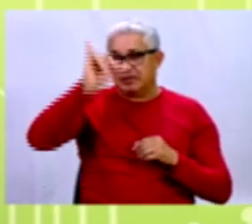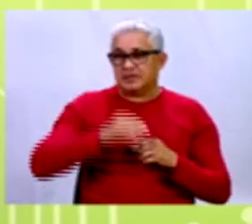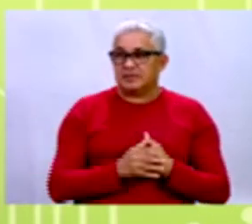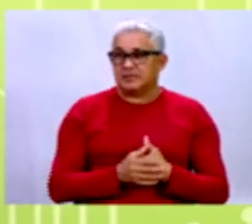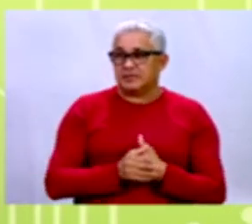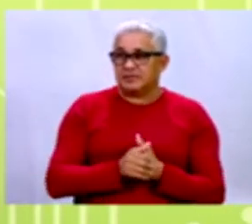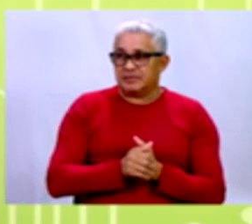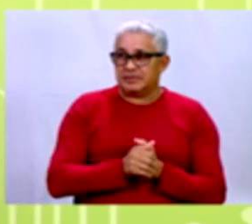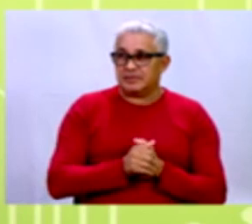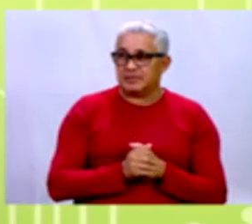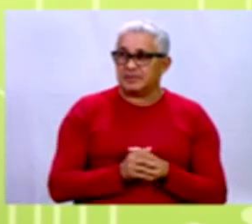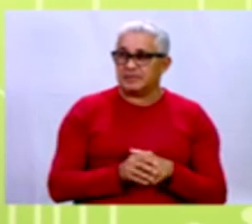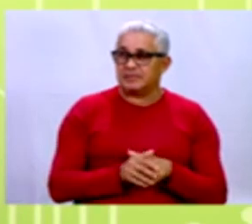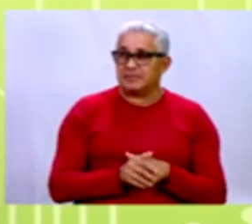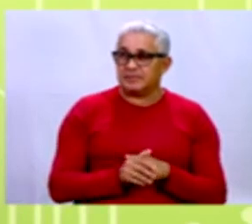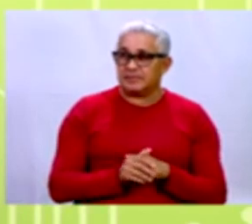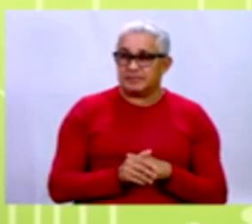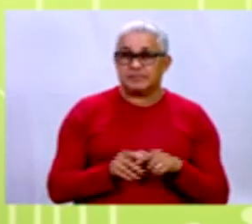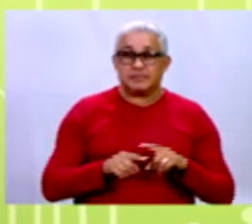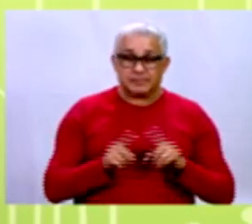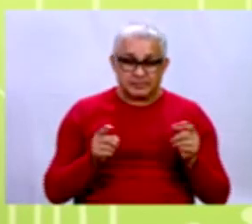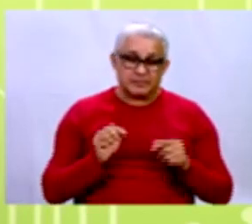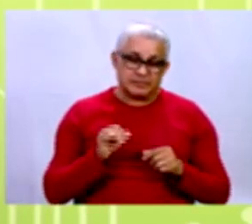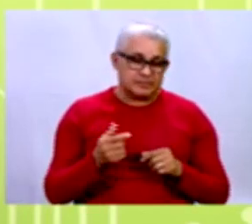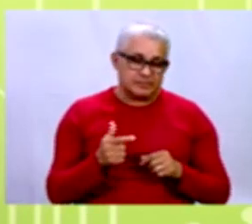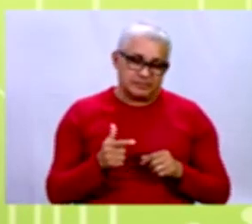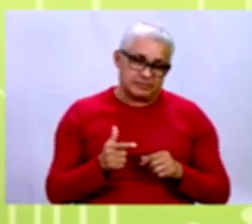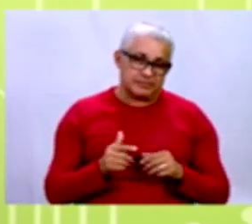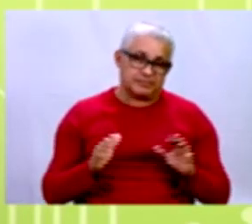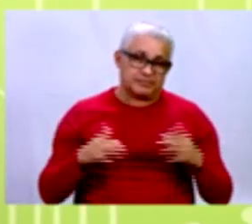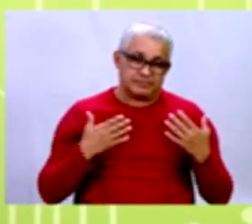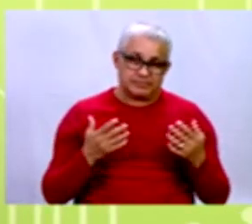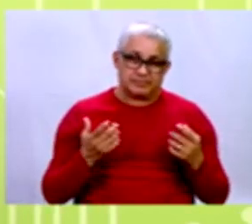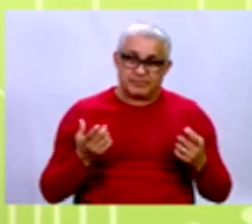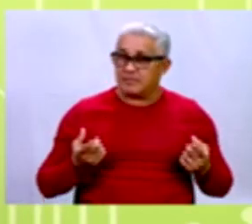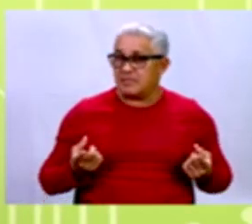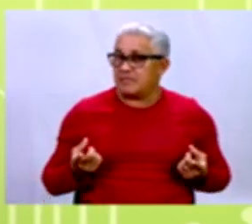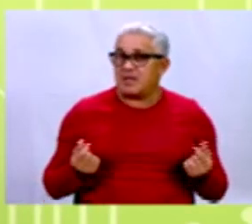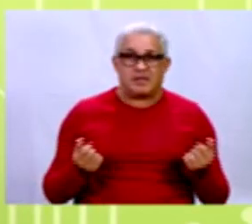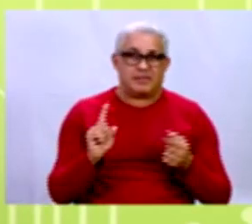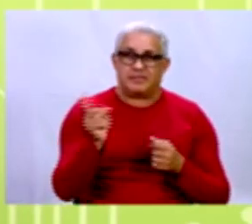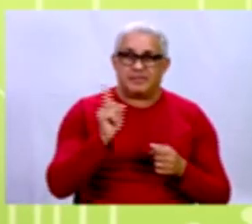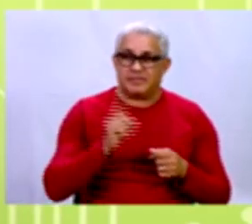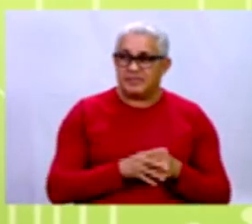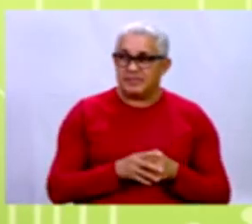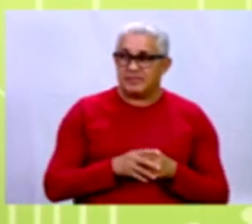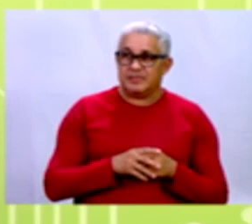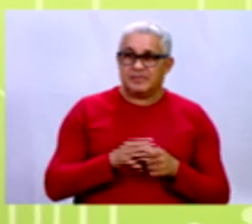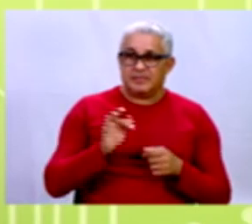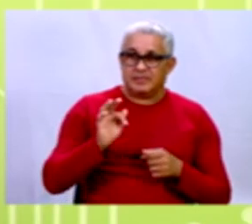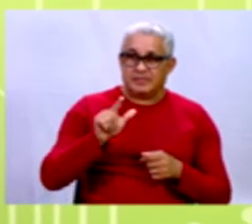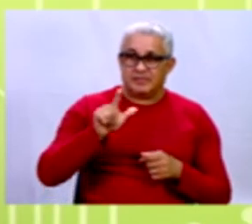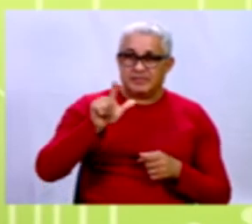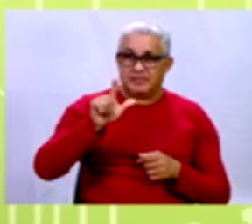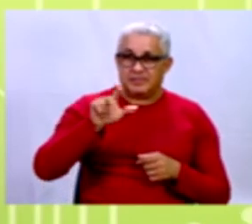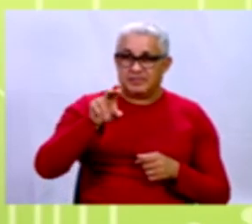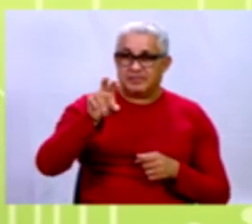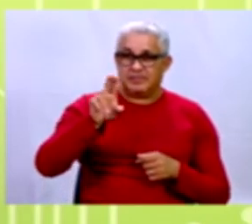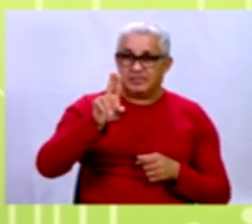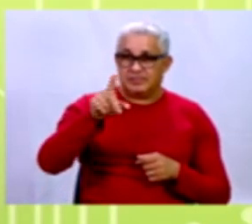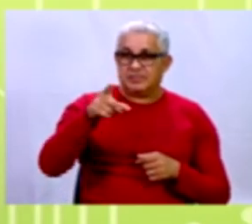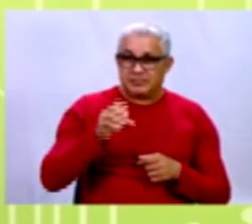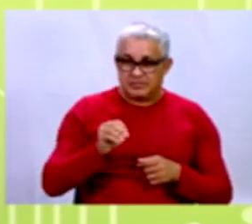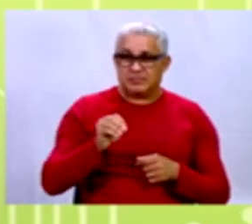como se fosse uma surpresa. Porém, se não tiver surpresa, não gastem o dinheiro, né? Tira lá do fluxo de caixa no próximo mês, que ele vai lá para o